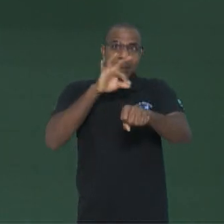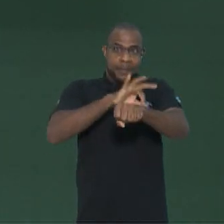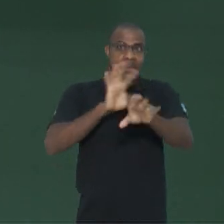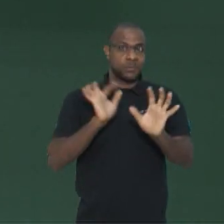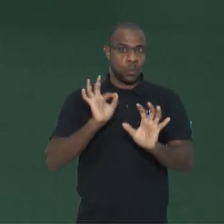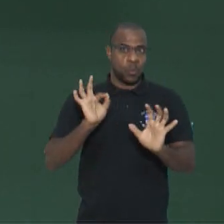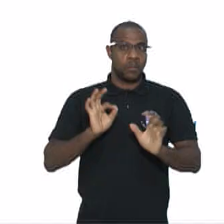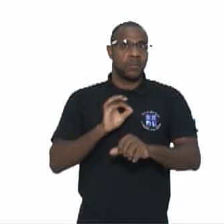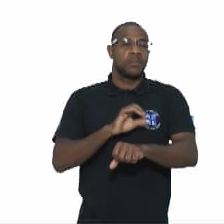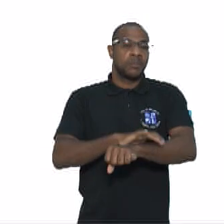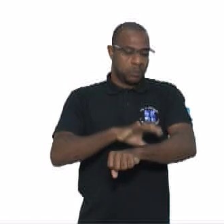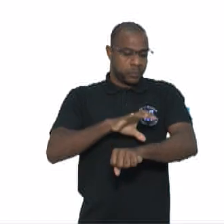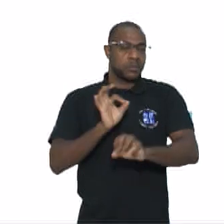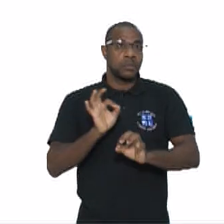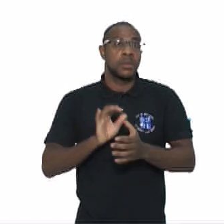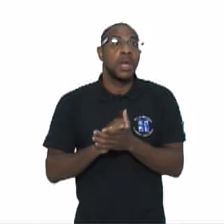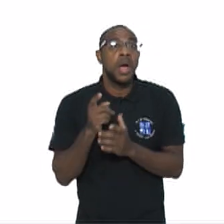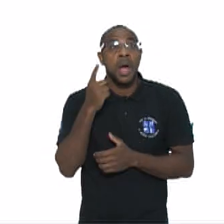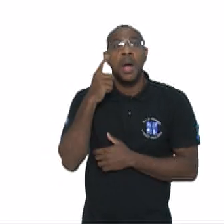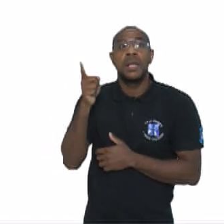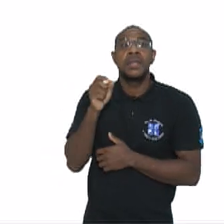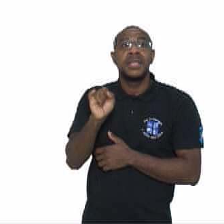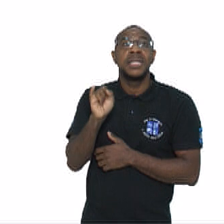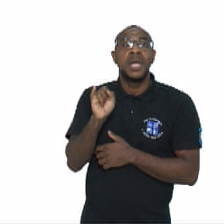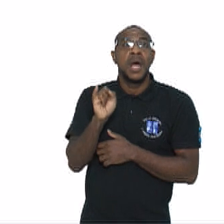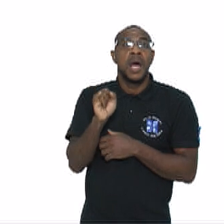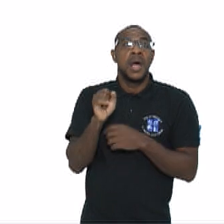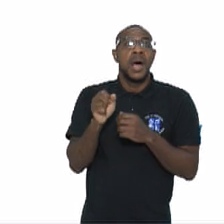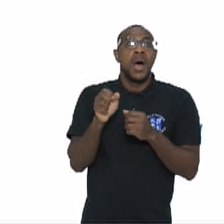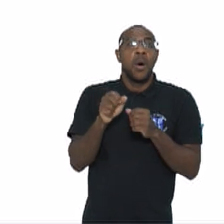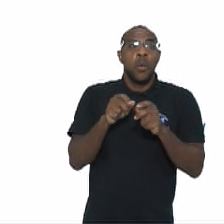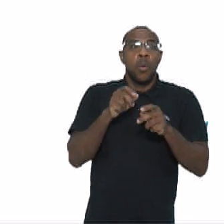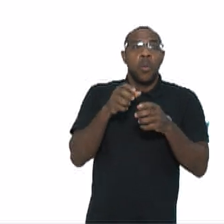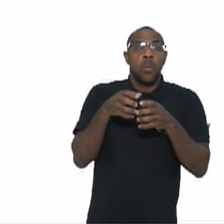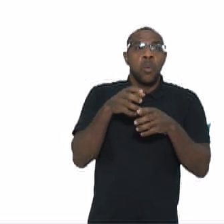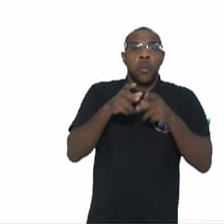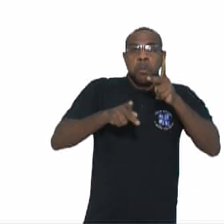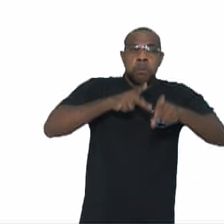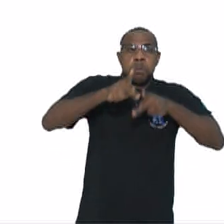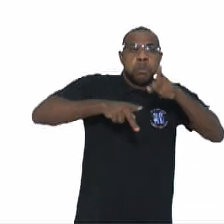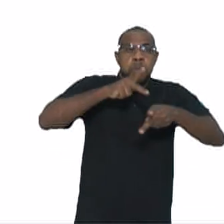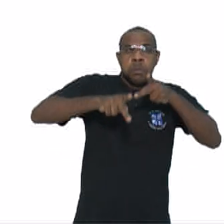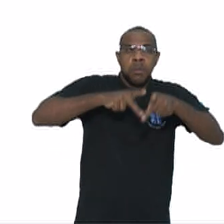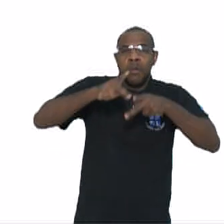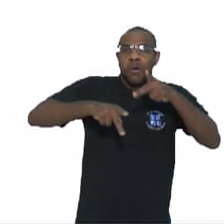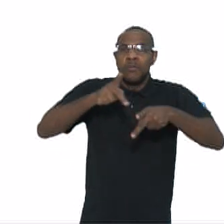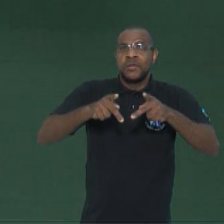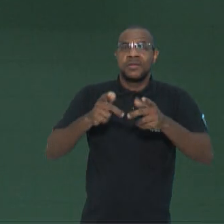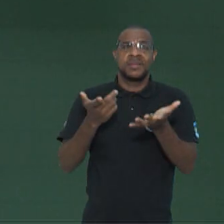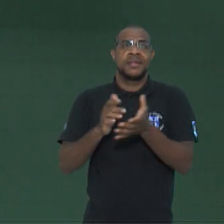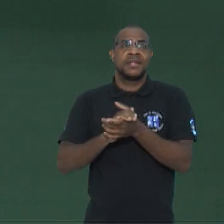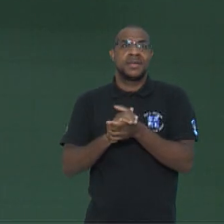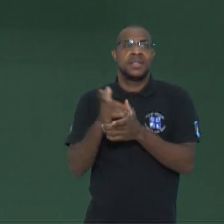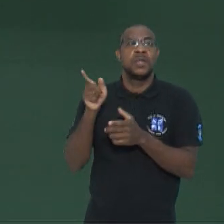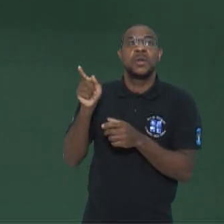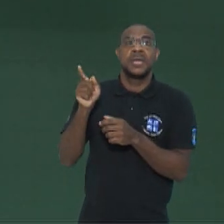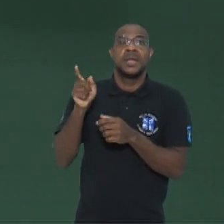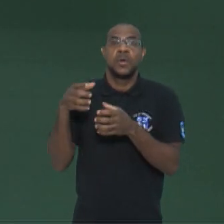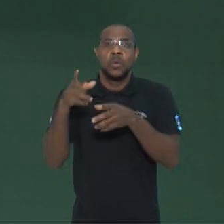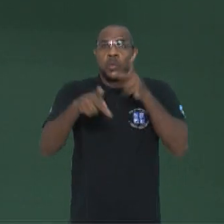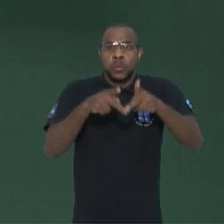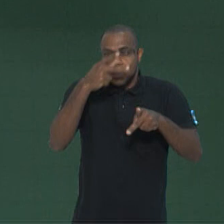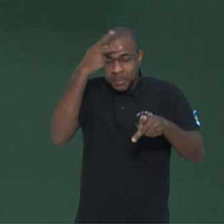se eu disser a multidão de torcedores ultrapassaram o limite, eu poderia